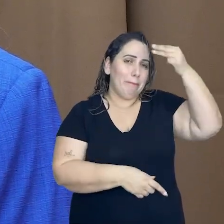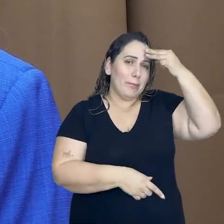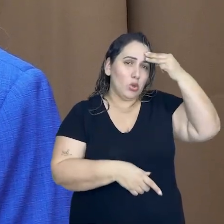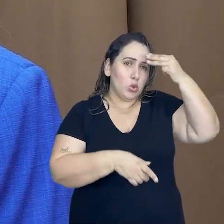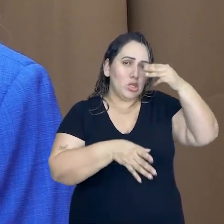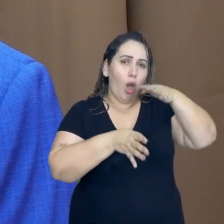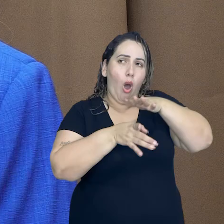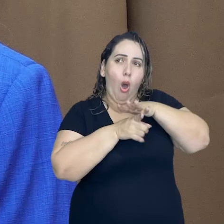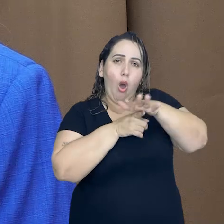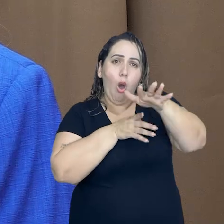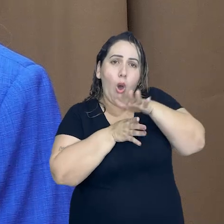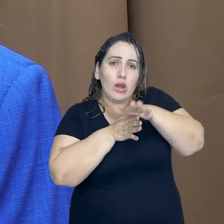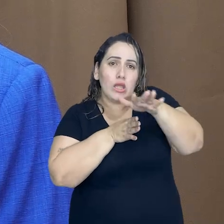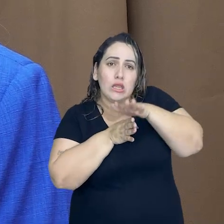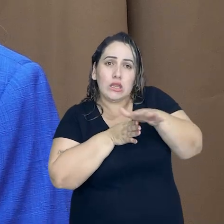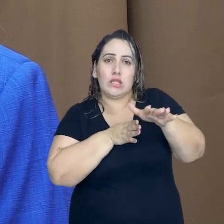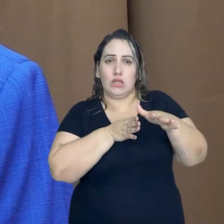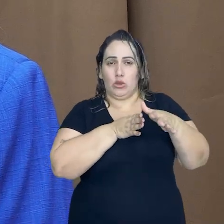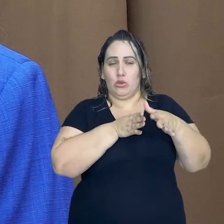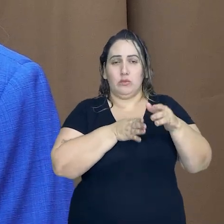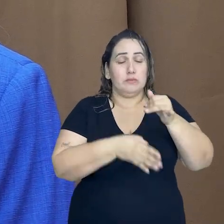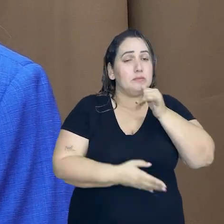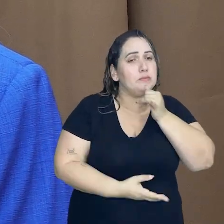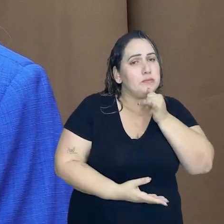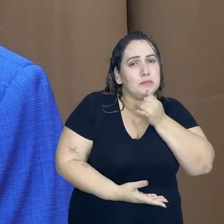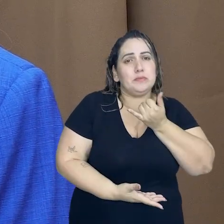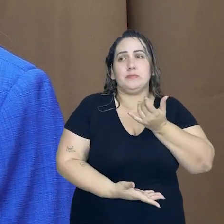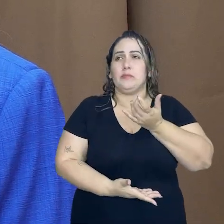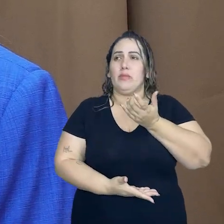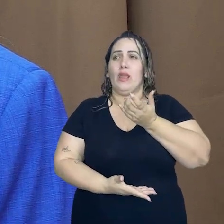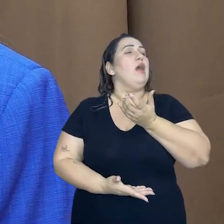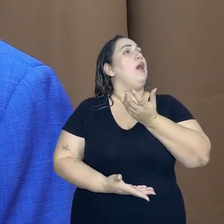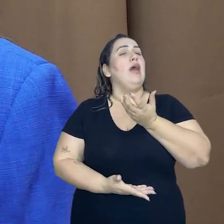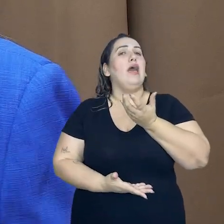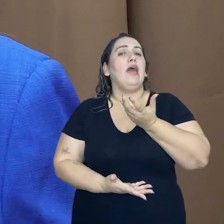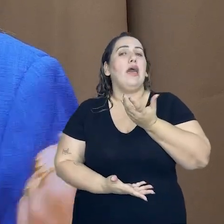a parte de